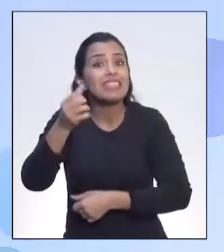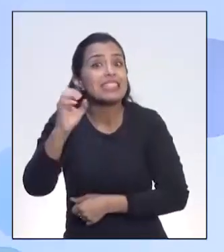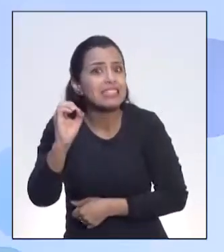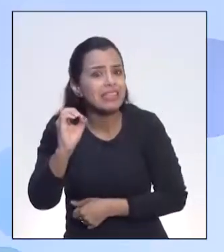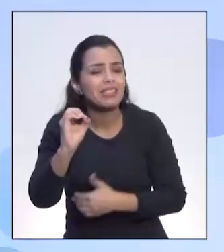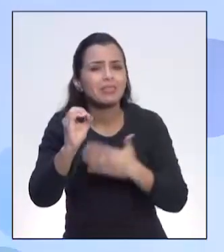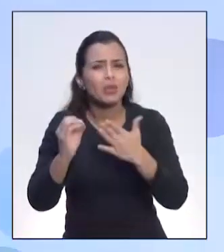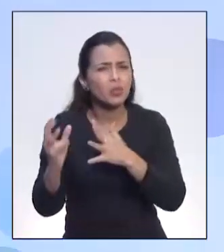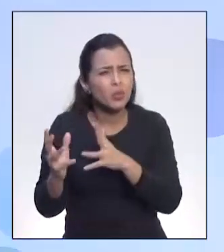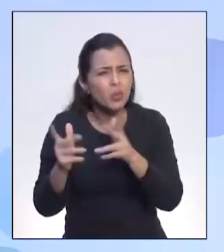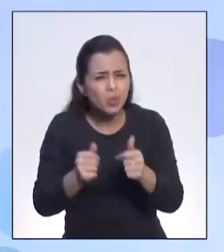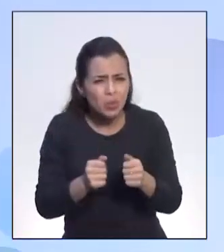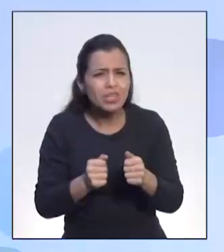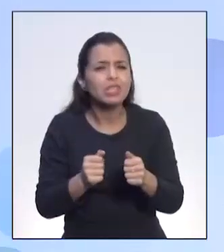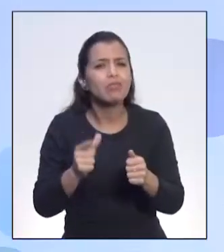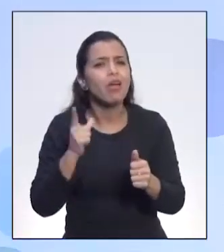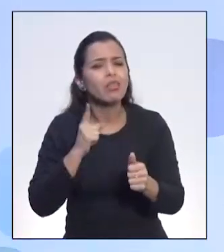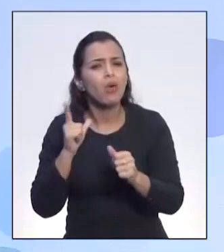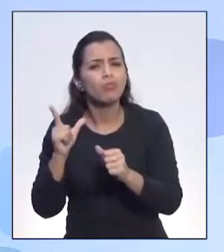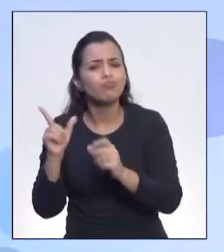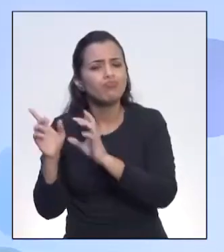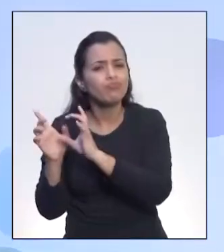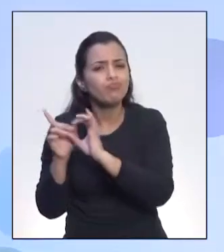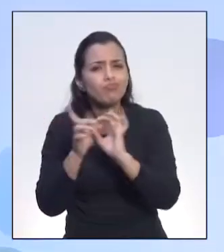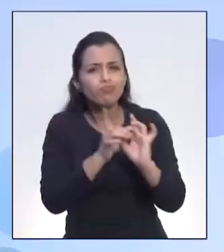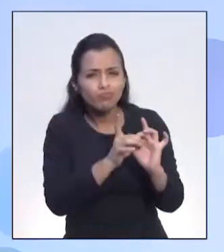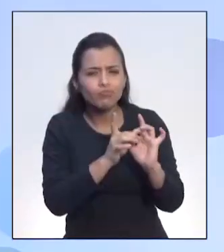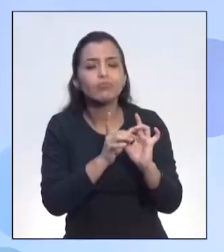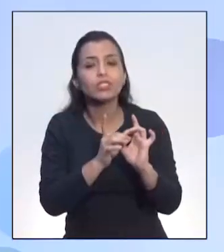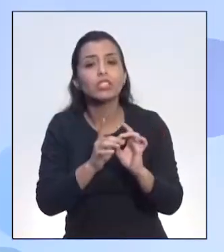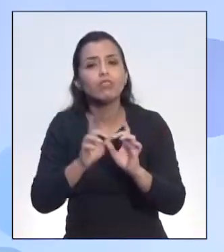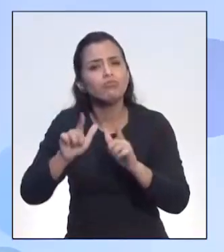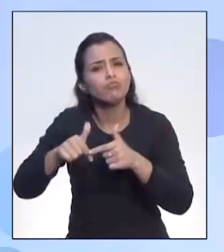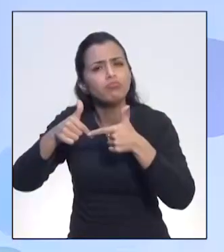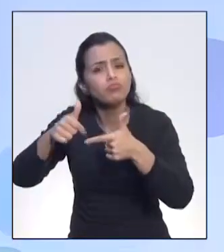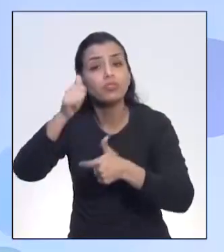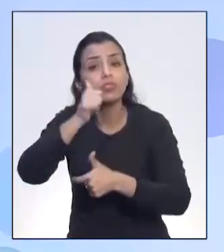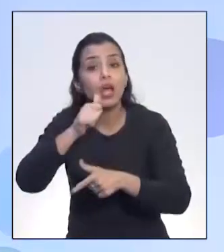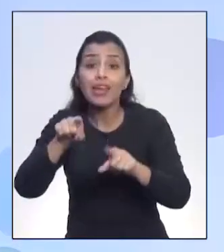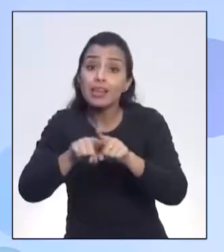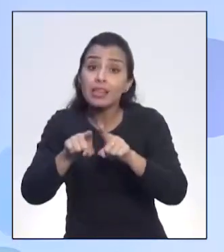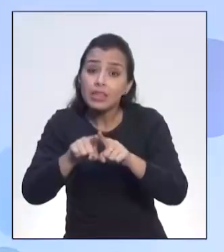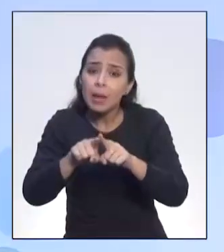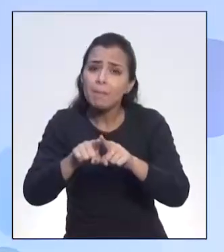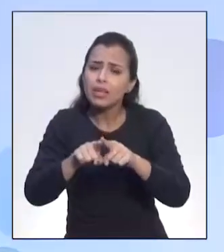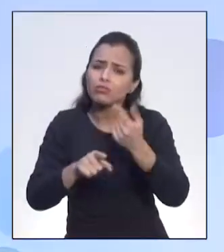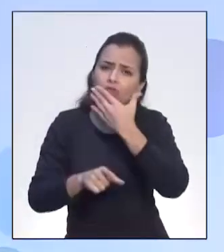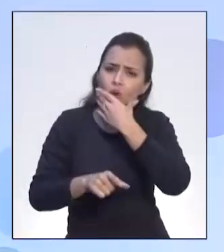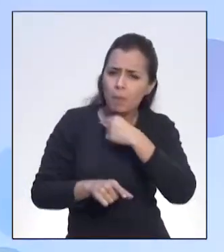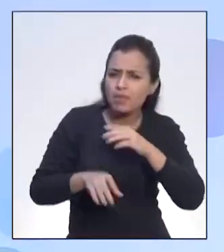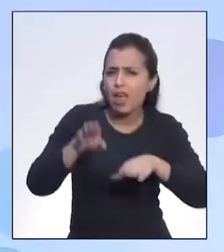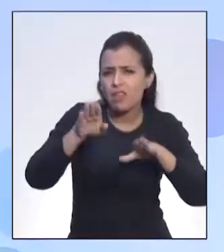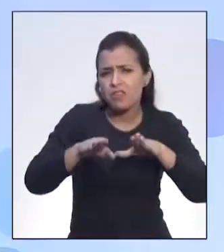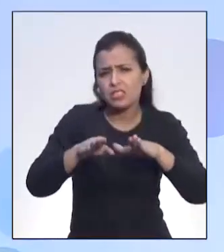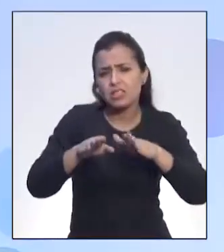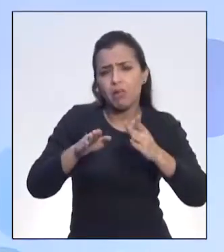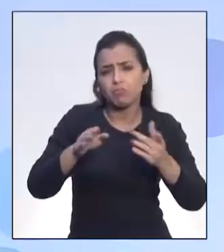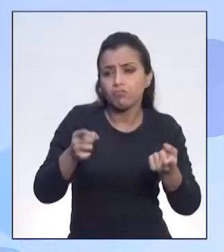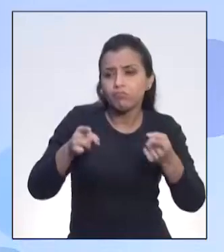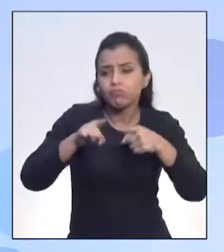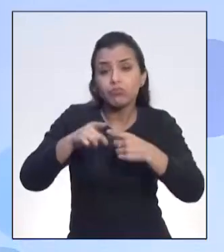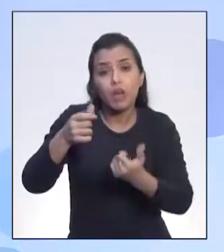isso está relacionado ao conjunto de lutas das mulheres e de companheiros também que lutaram para a efetivação,